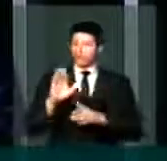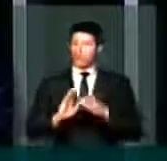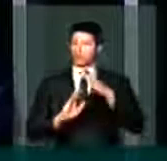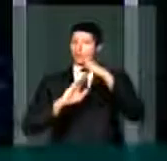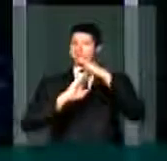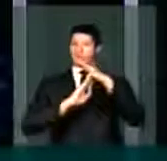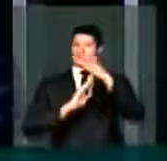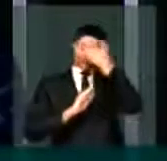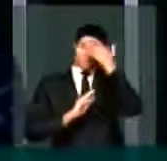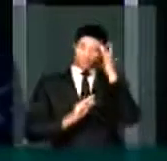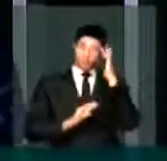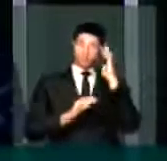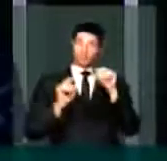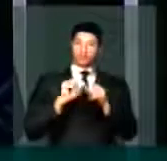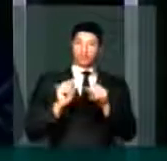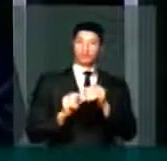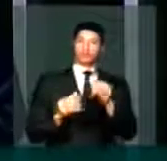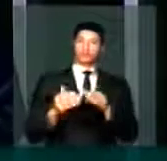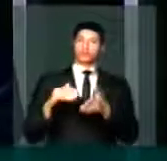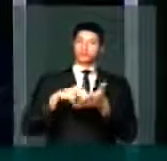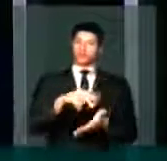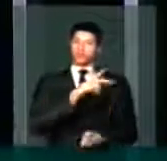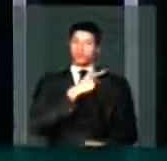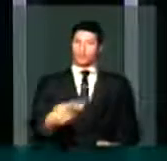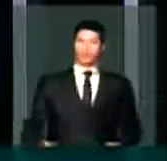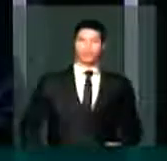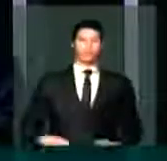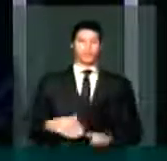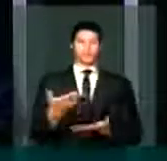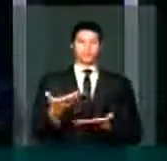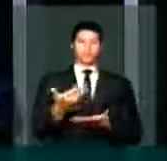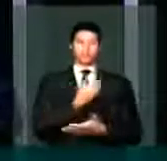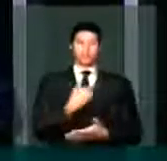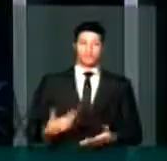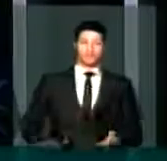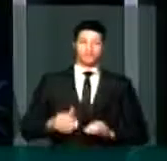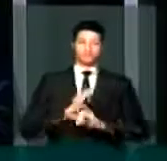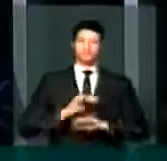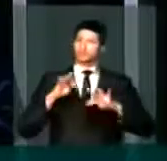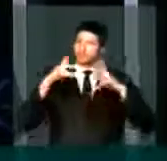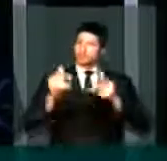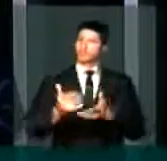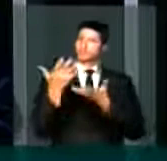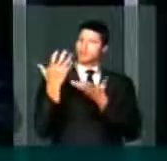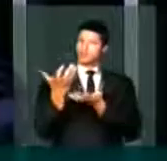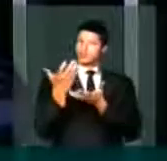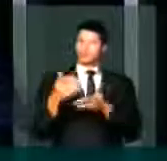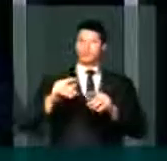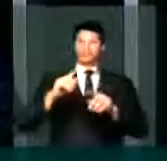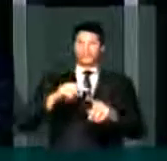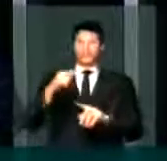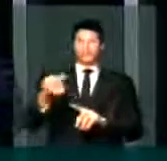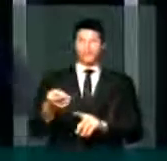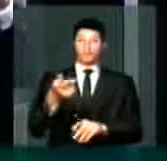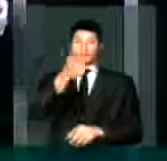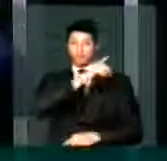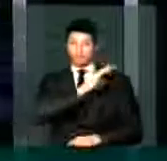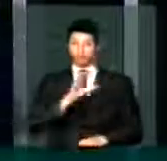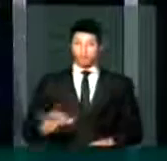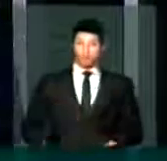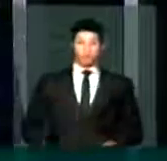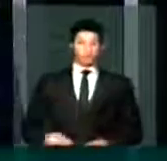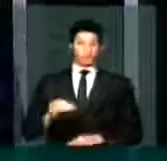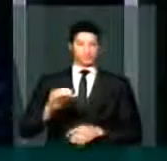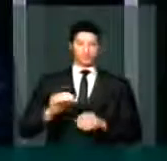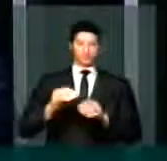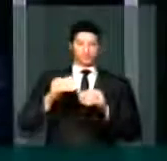limite de alguém que exerce o cargo público em dizer tudo aquilo que quer durante o período eleitoral e após poder jogar tudo